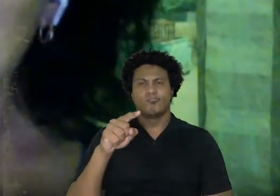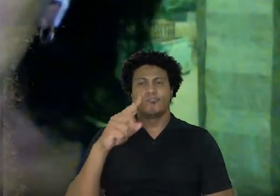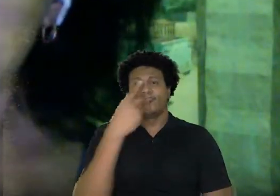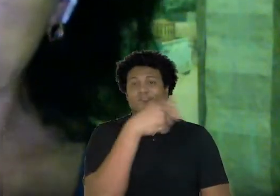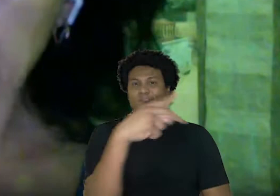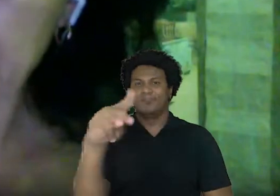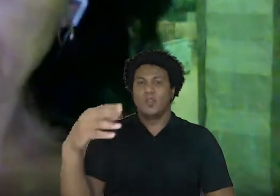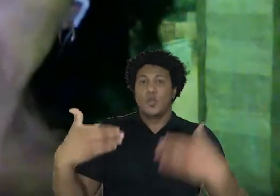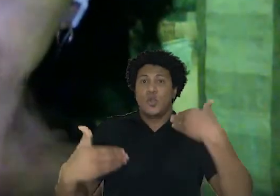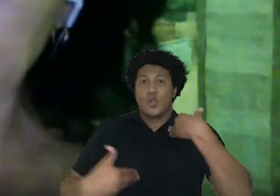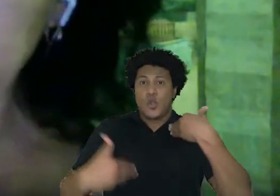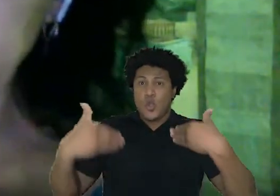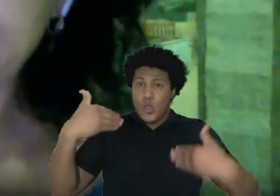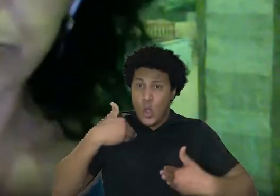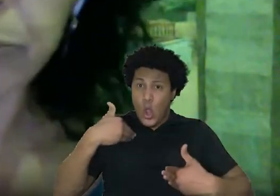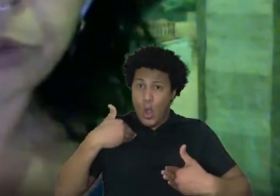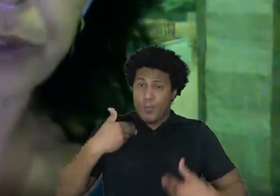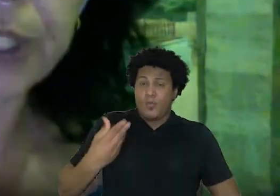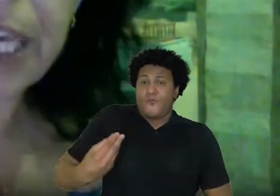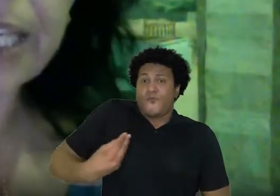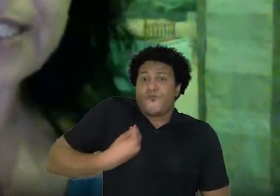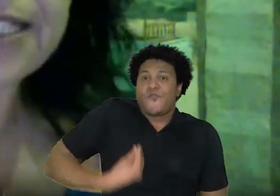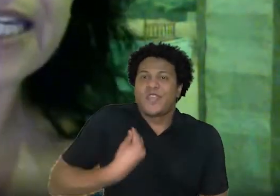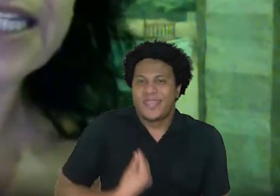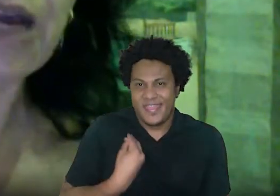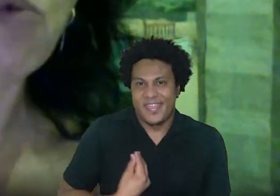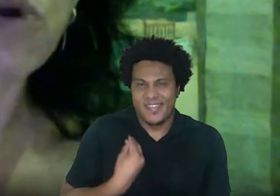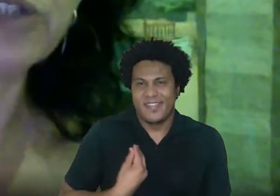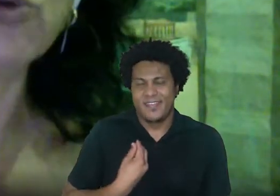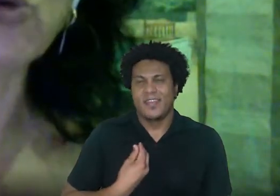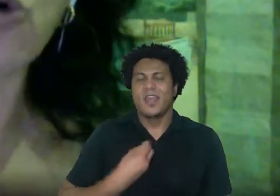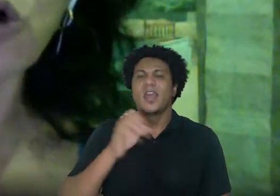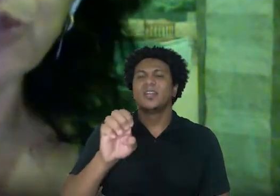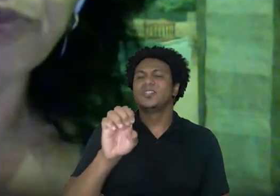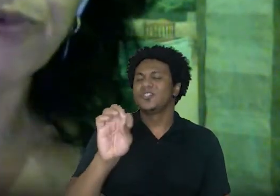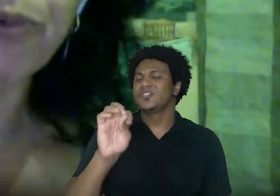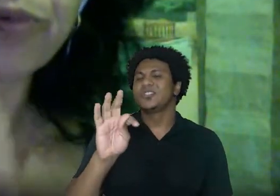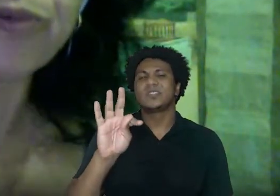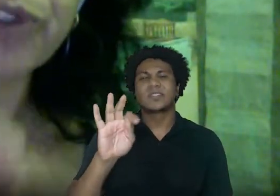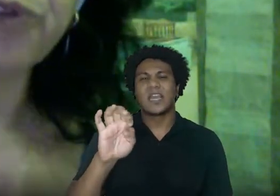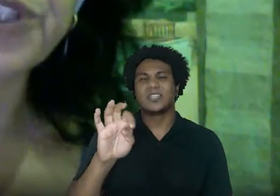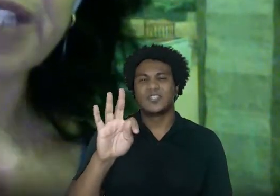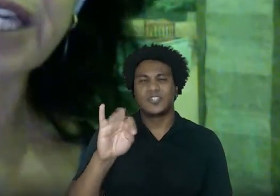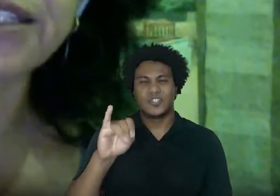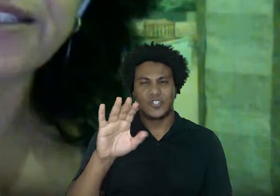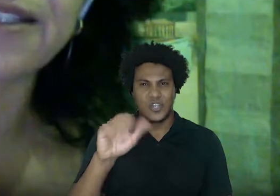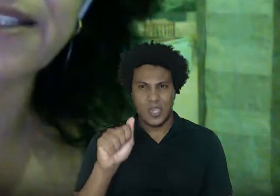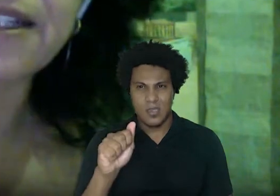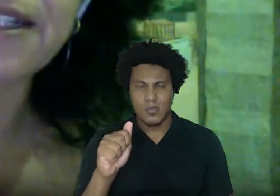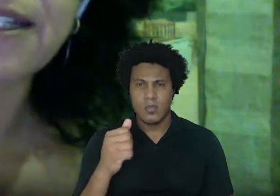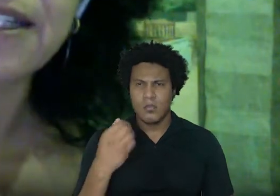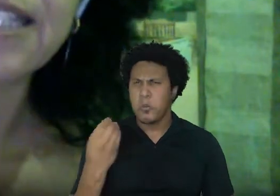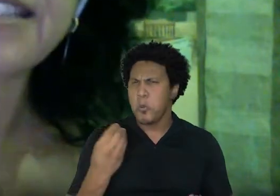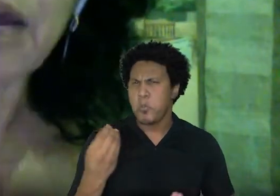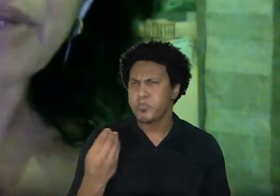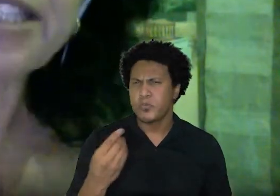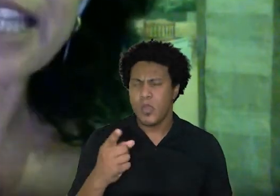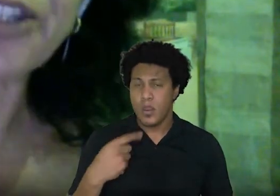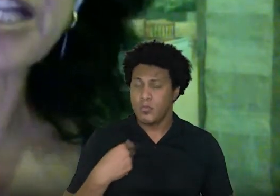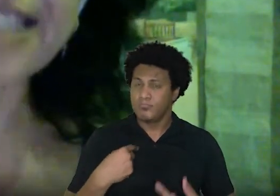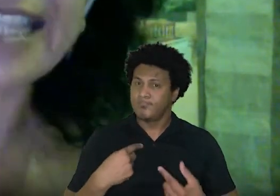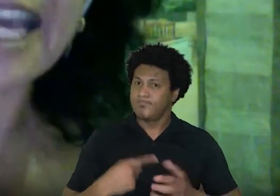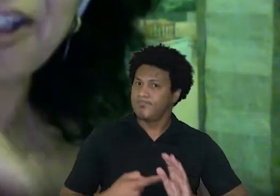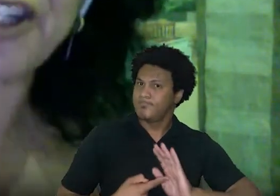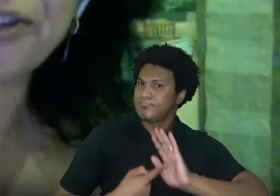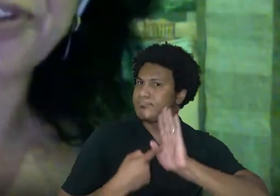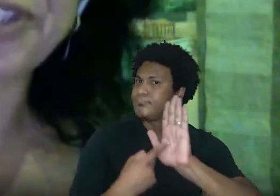que acho que está na fala de cada um de vocês, que é o quanto o corpo de vocês está presente